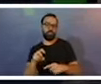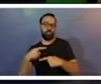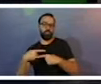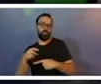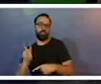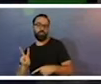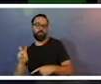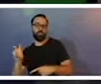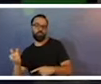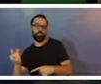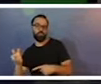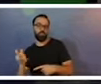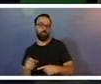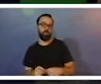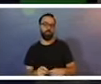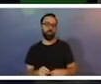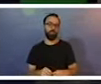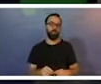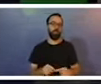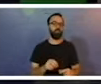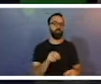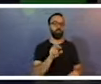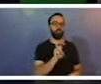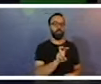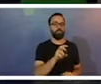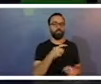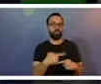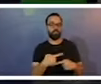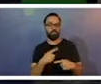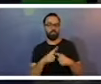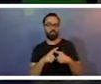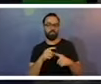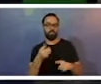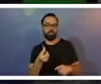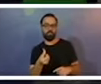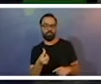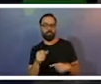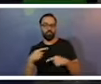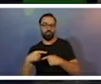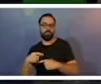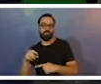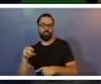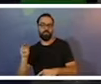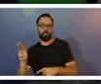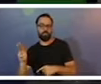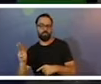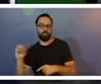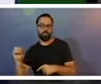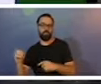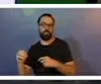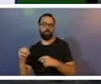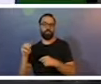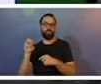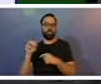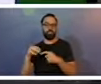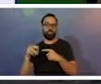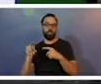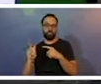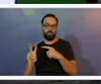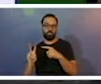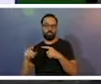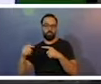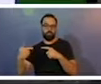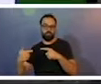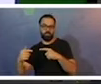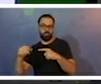igual a 25, mas quando eu vou para o 5 vezes 6, já é igual a 30. O 30 é maior do que